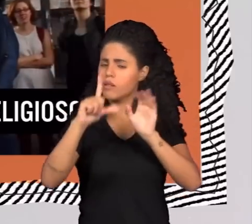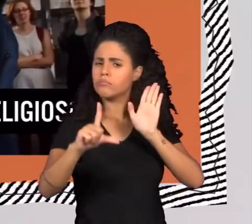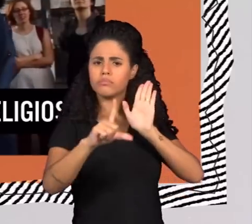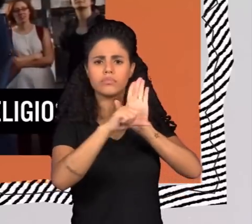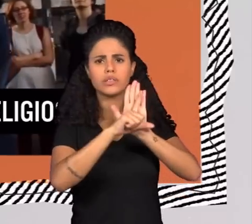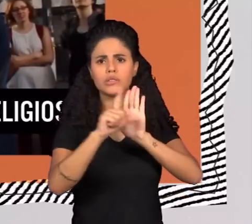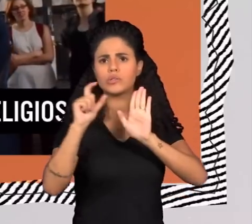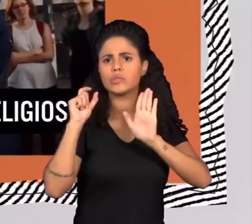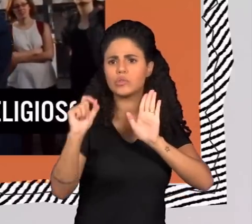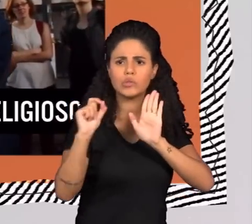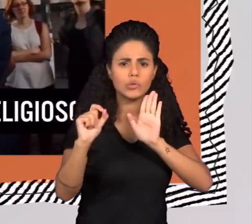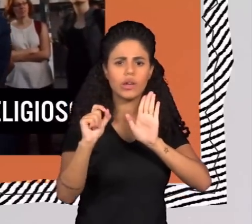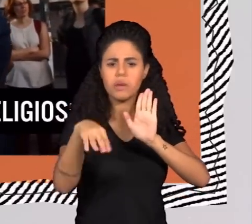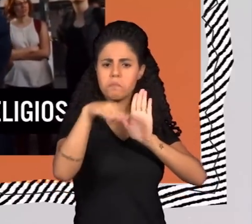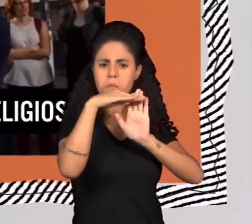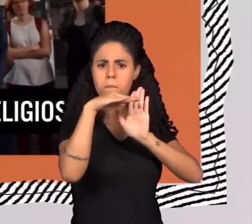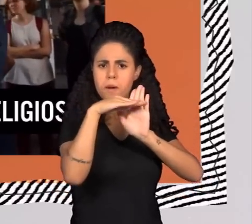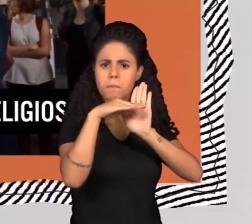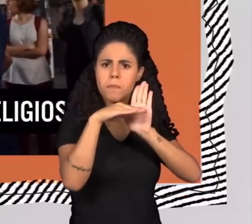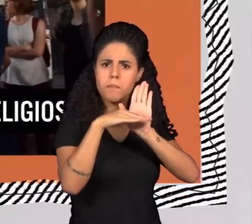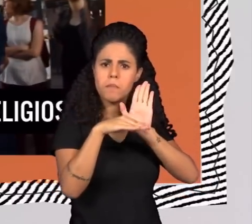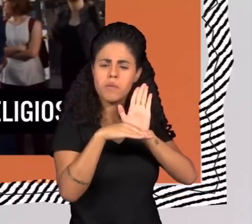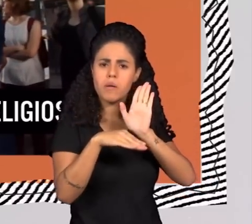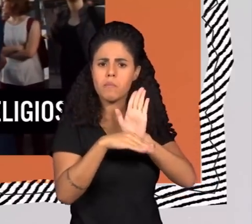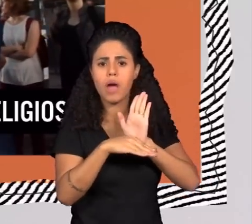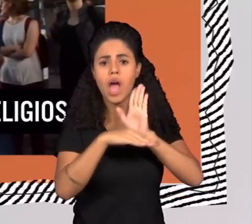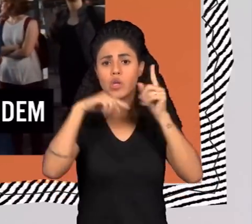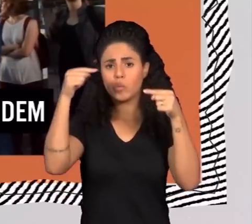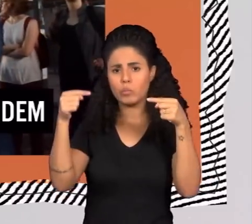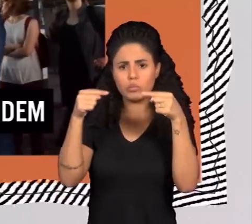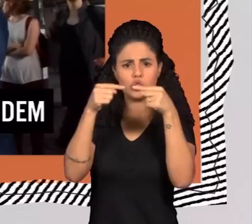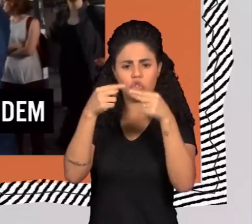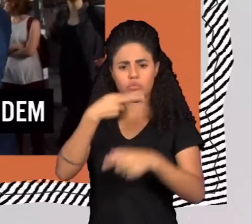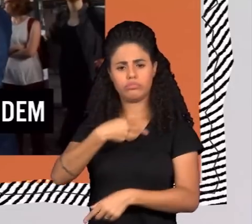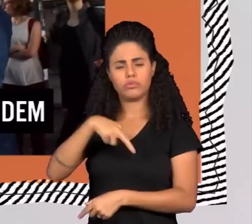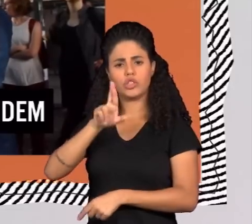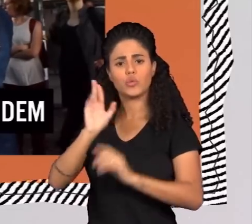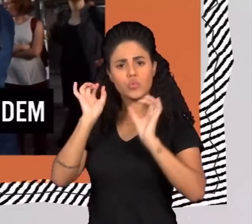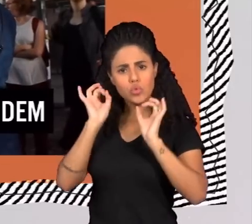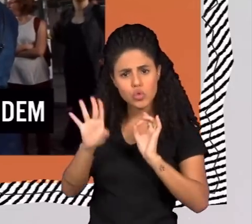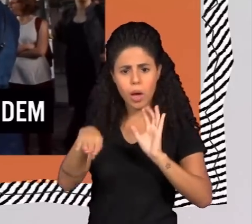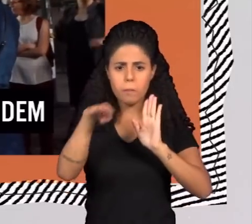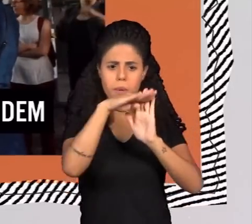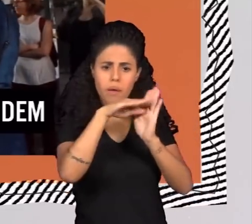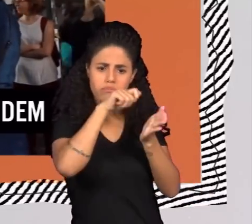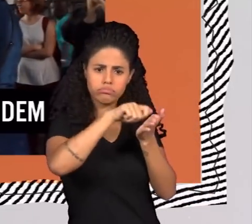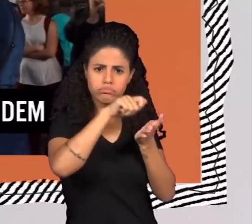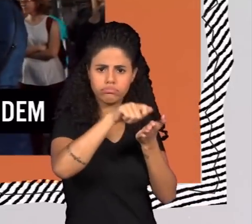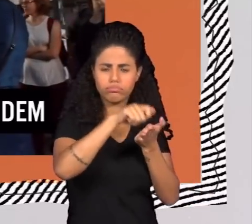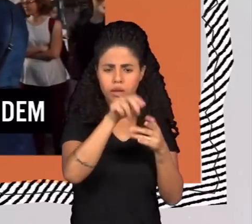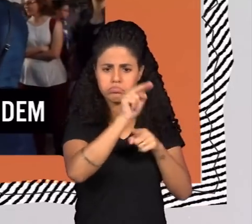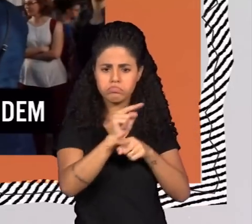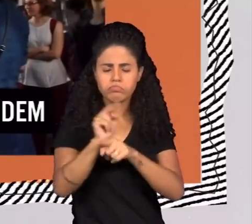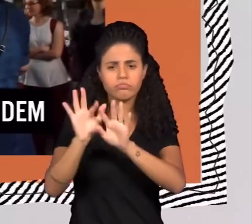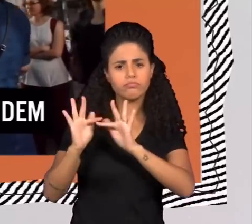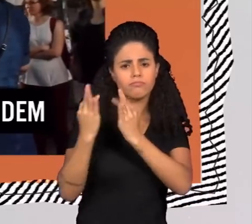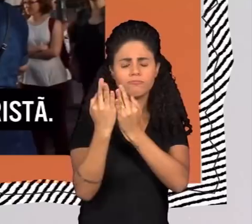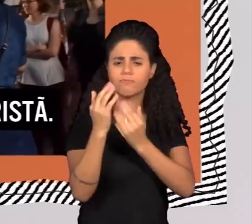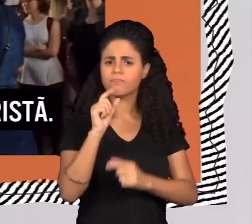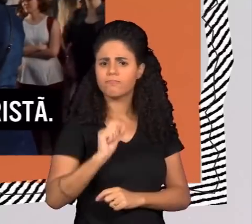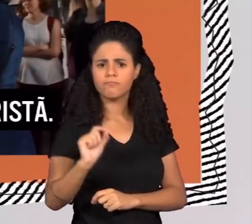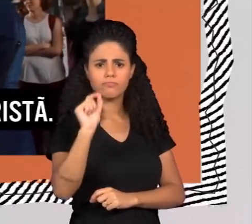legislação pautada por princípios religiosos estritos, conservadores e que não